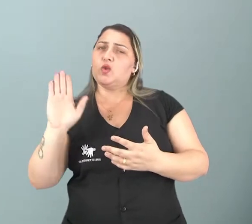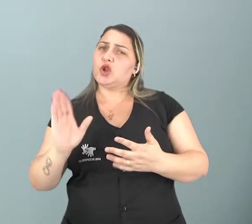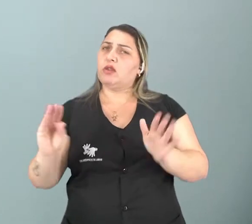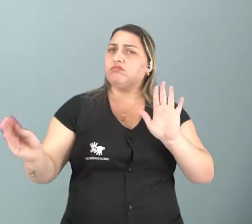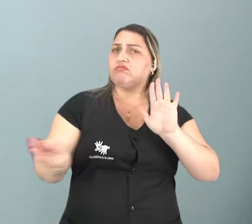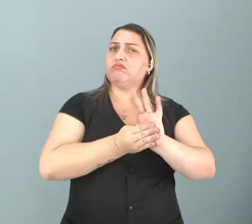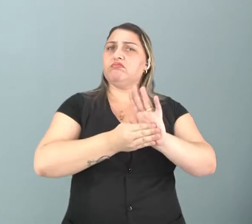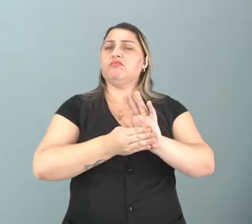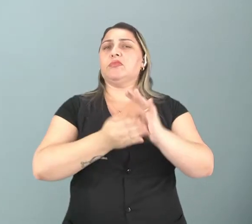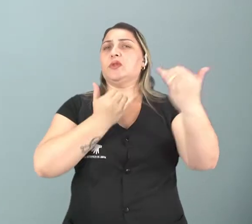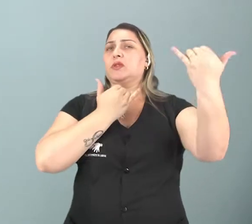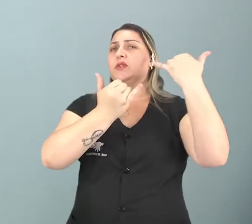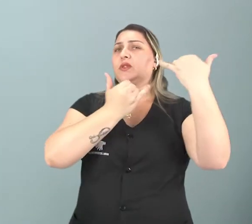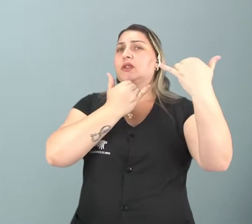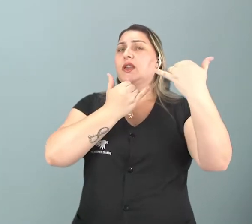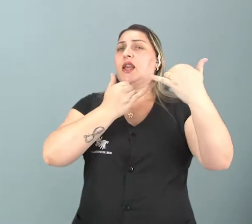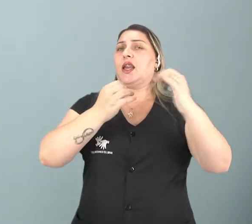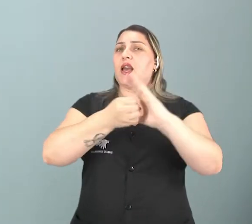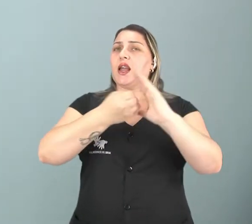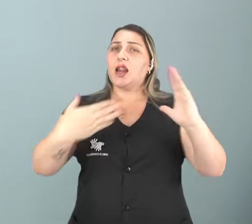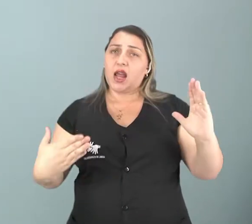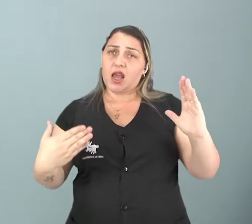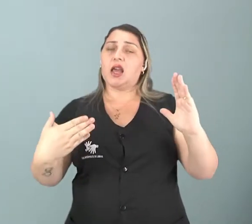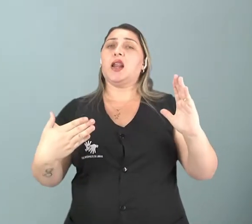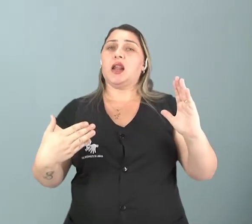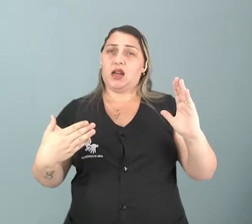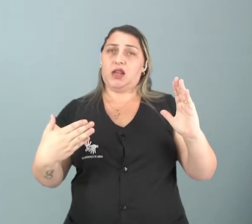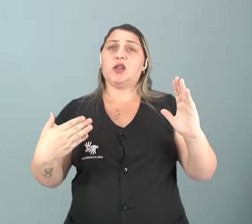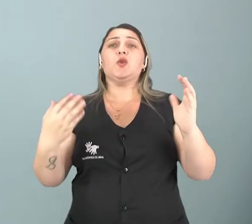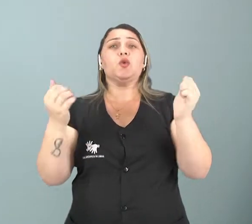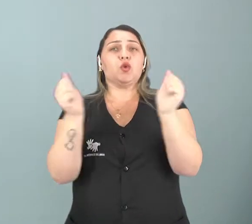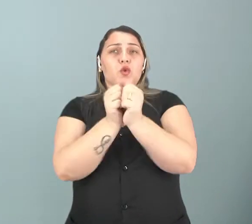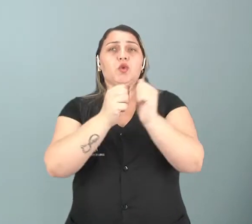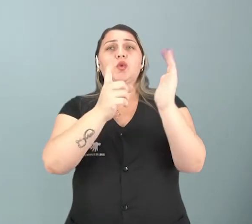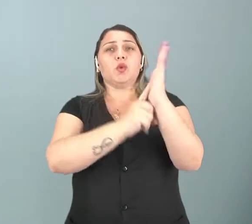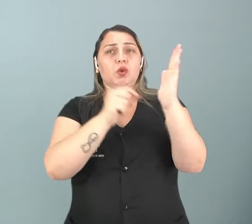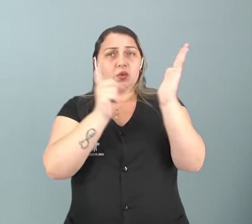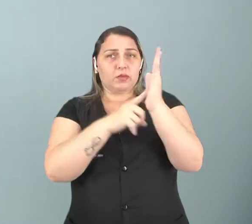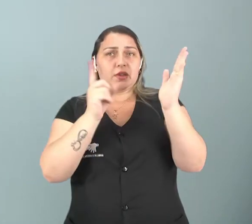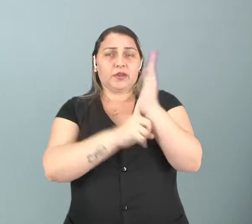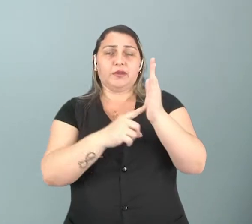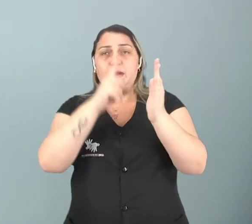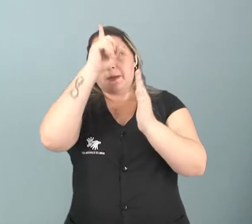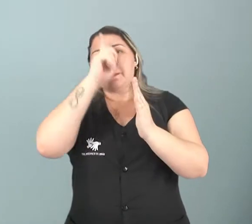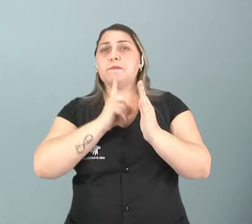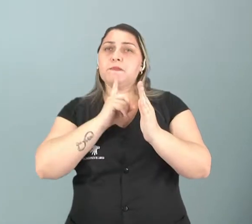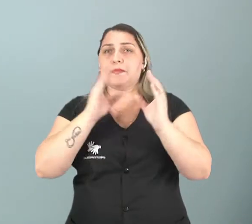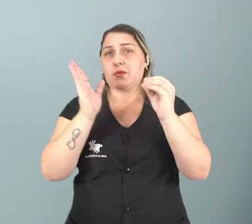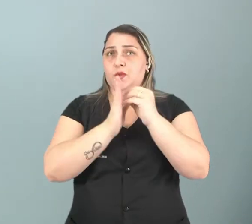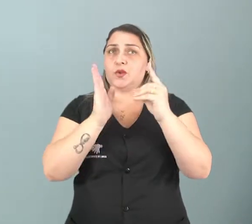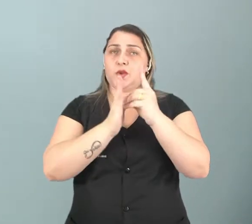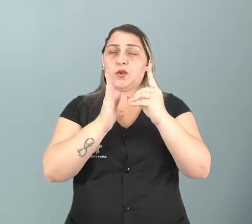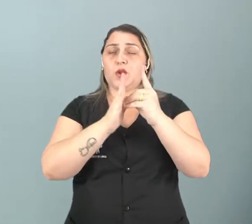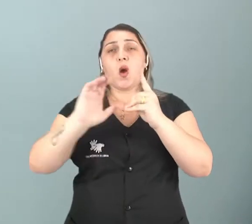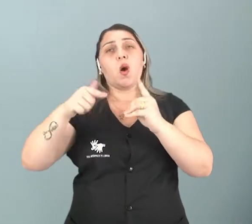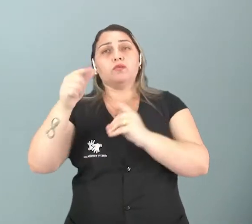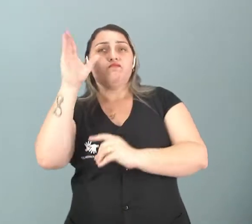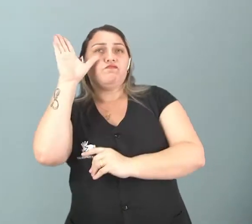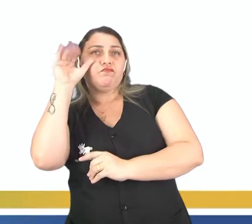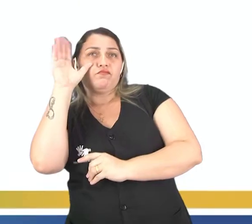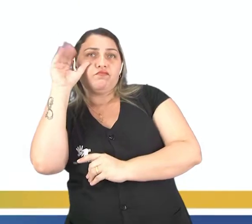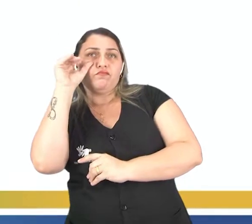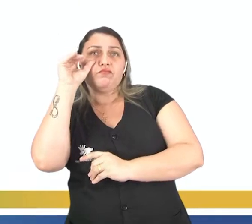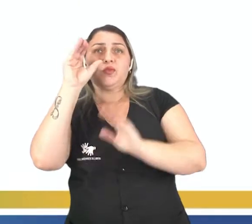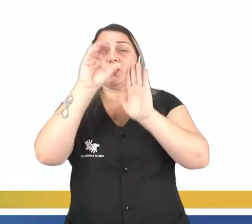São características de raça, de cor, tá? Junto com os brancos, os amarelos e os indígenas. Outra curiosidade.